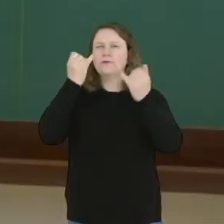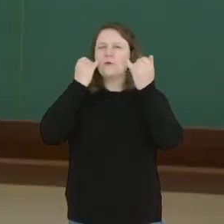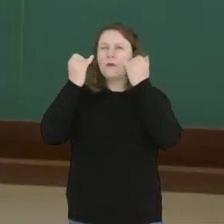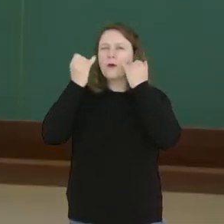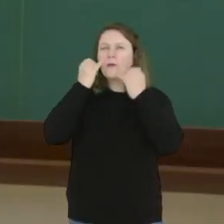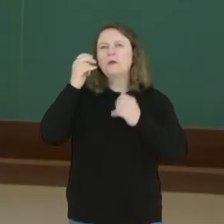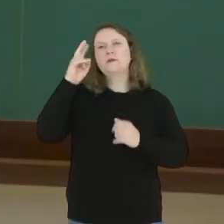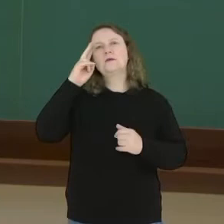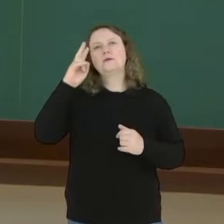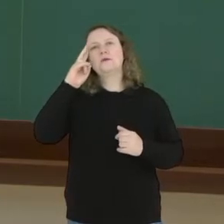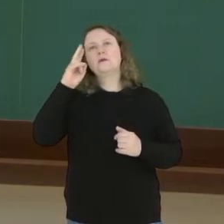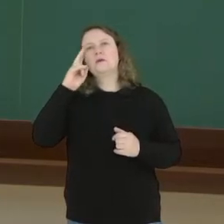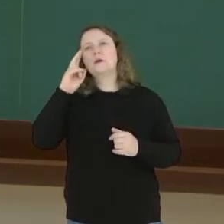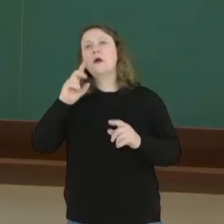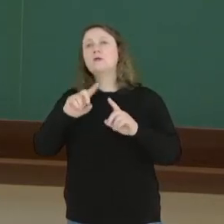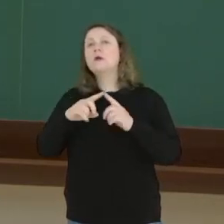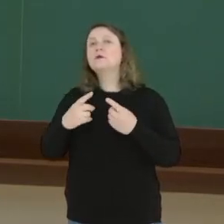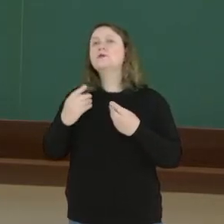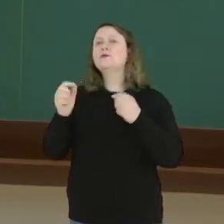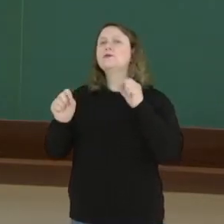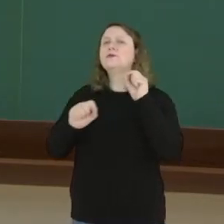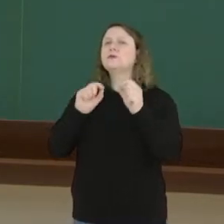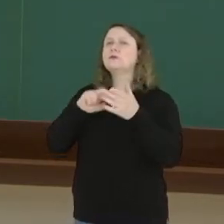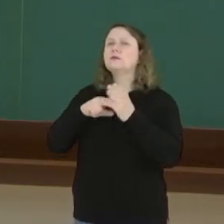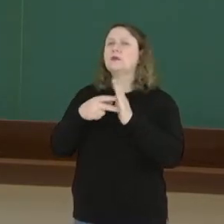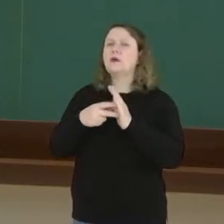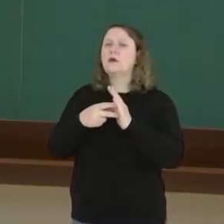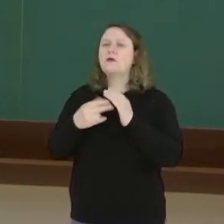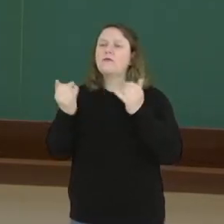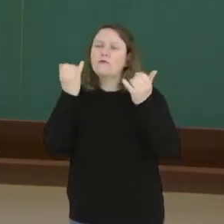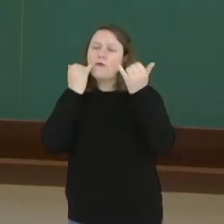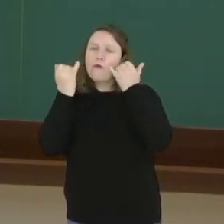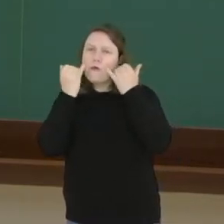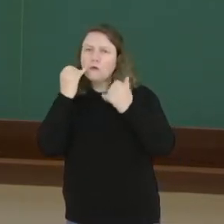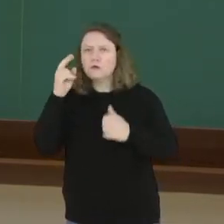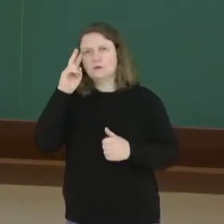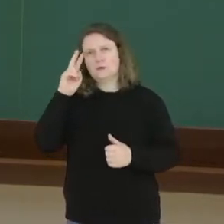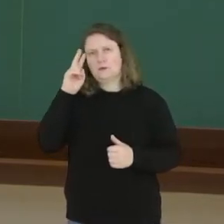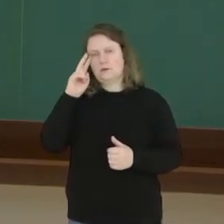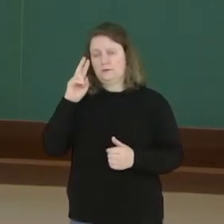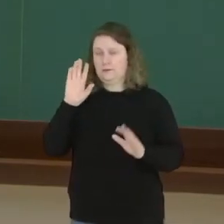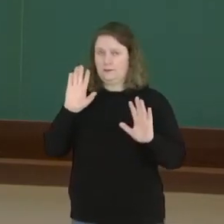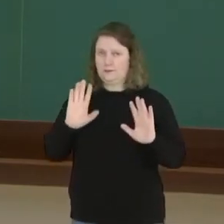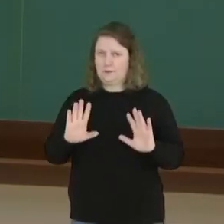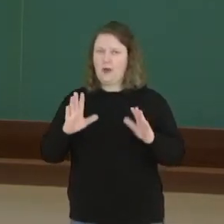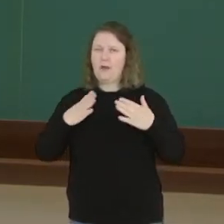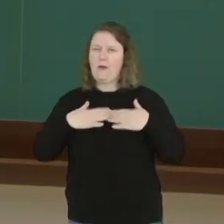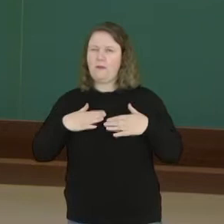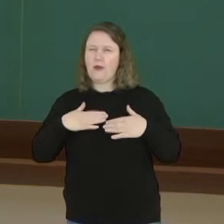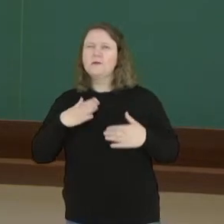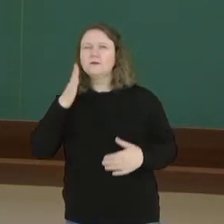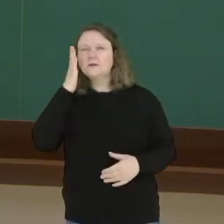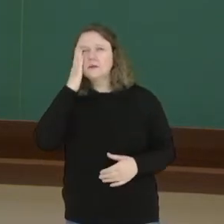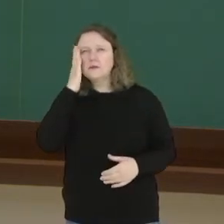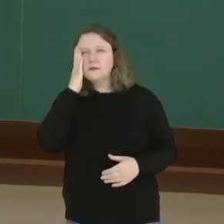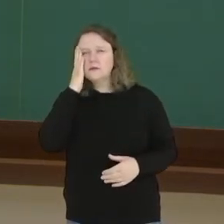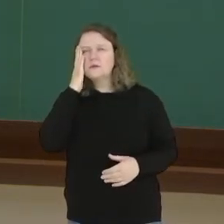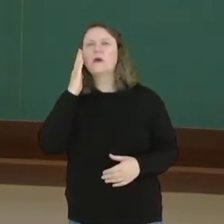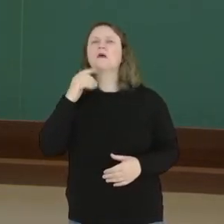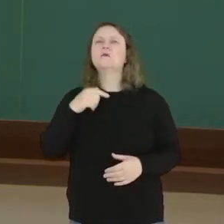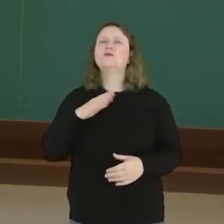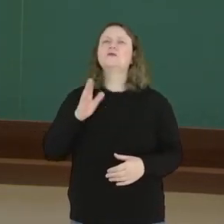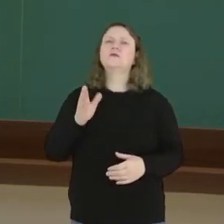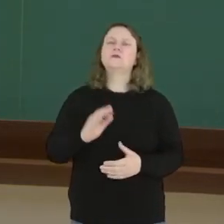Mas professor, o que é uma fonte histórica? Ah, esse eu quero saber, hein? Quem aí de vocês sabe? Eu